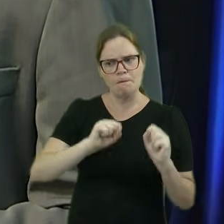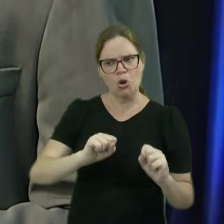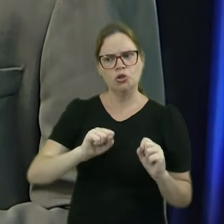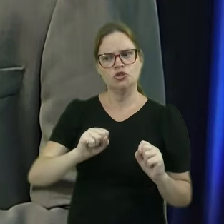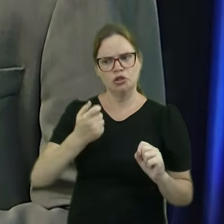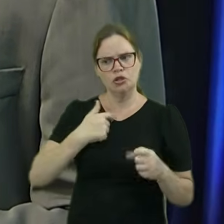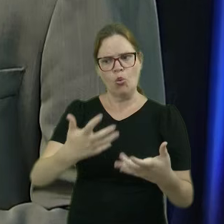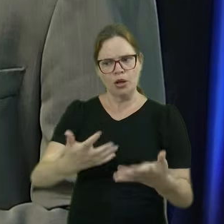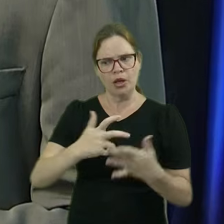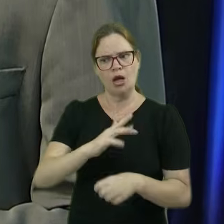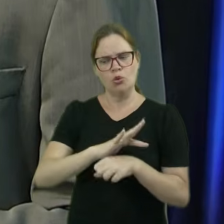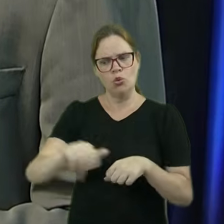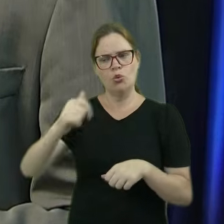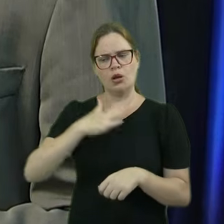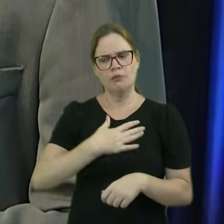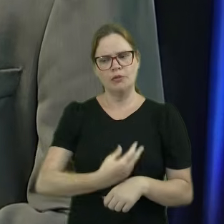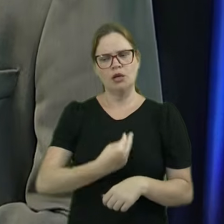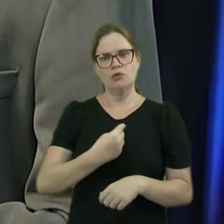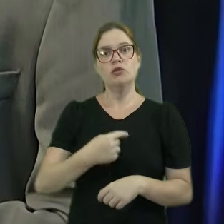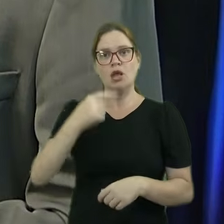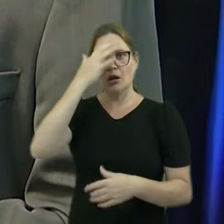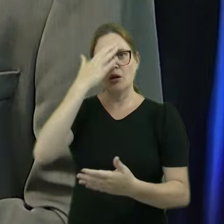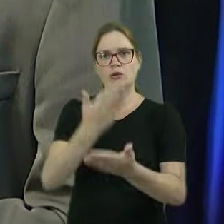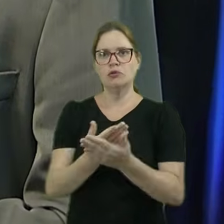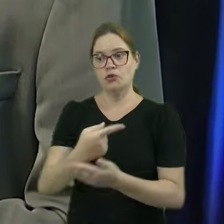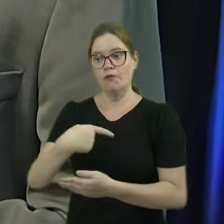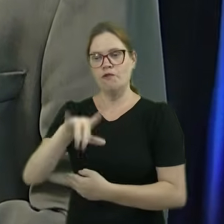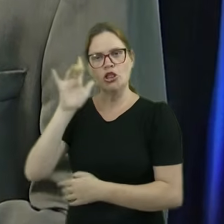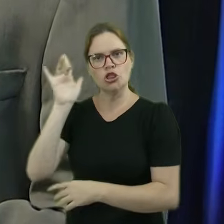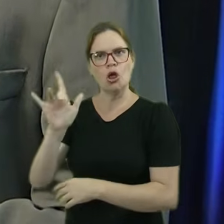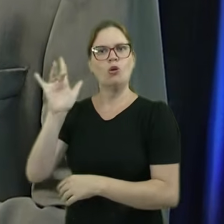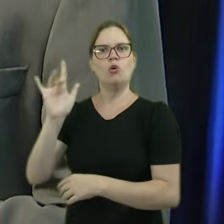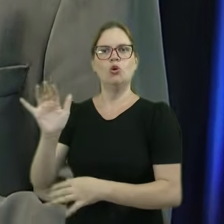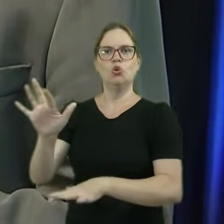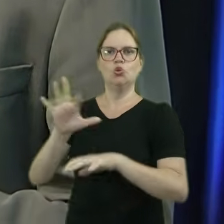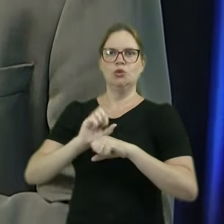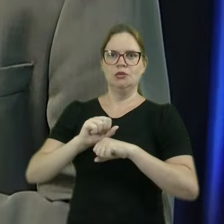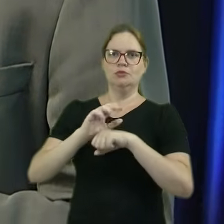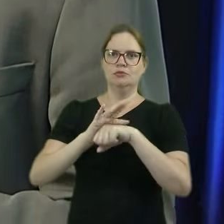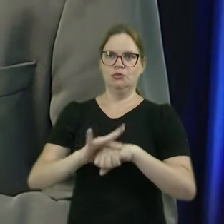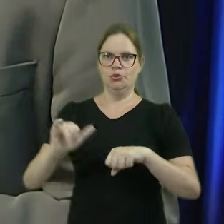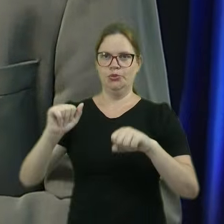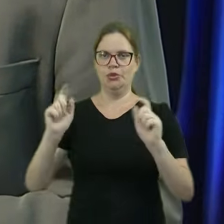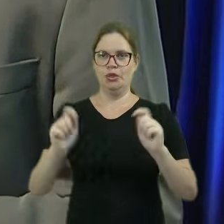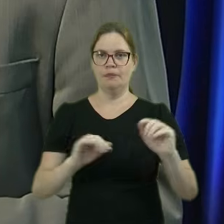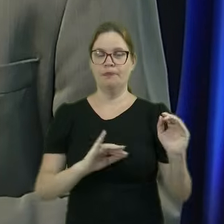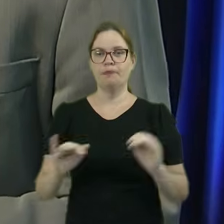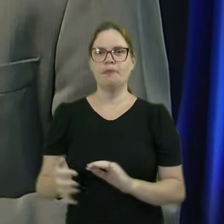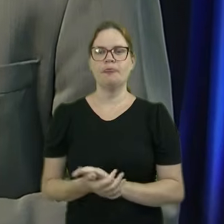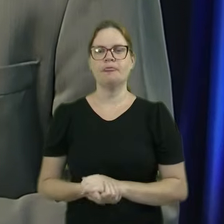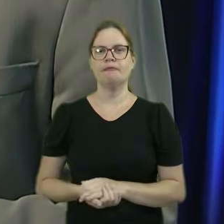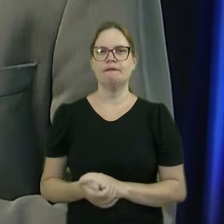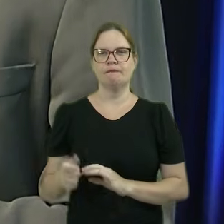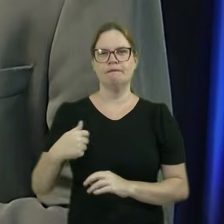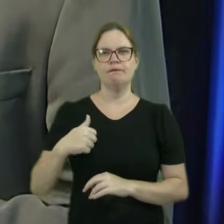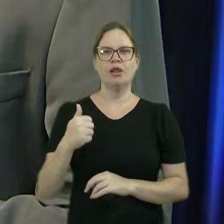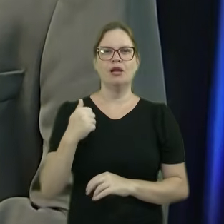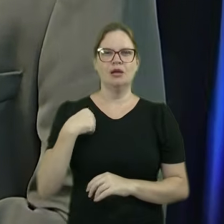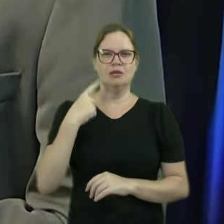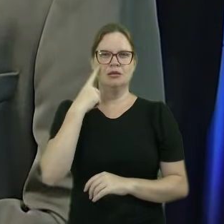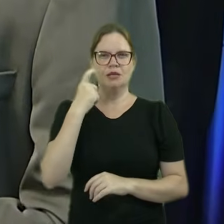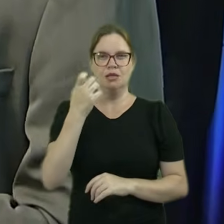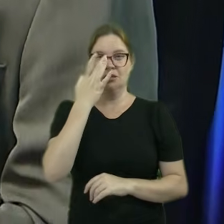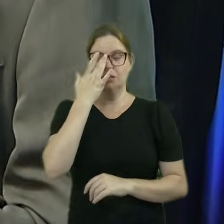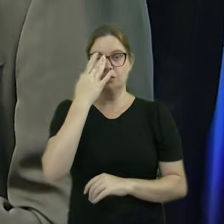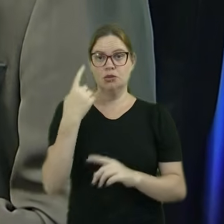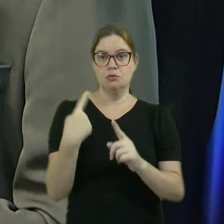que o Senhor podia abençoar e realmente abençoou, né? Glória a Deus. Pode continuar, pastor. É interessante que o toque de Jesus, né,